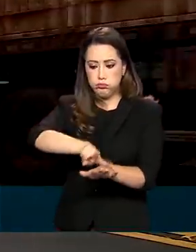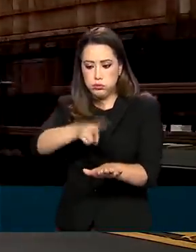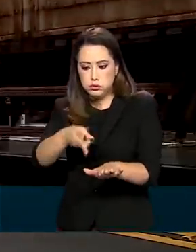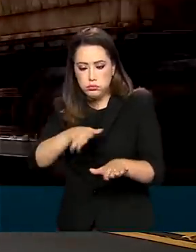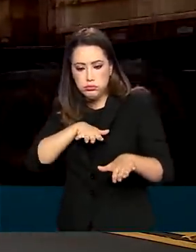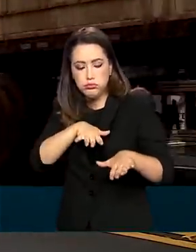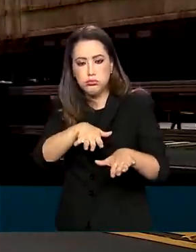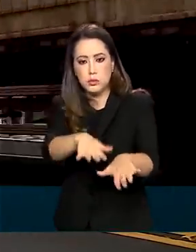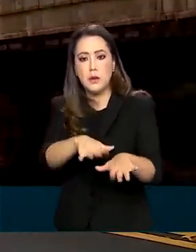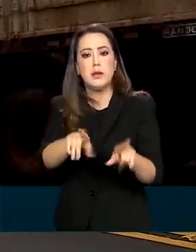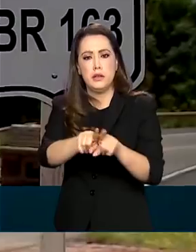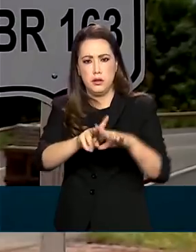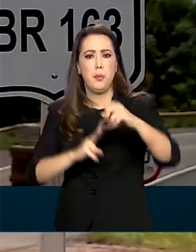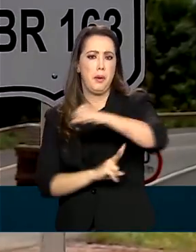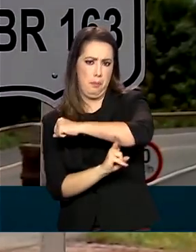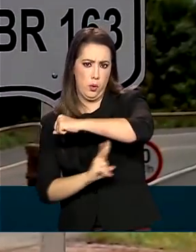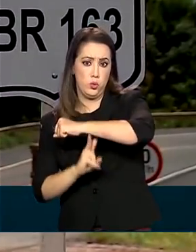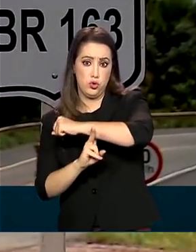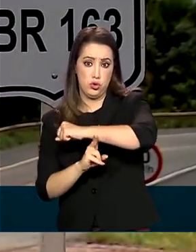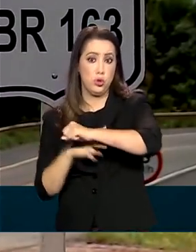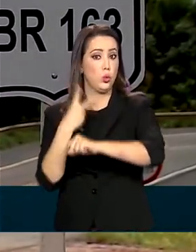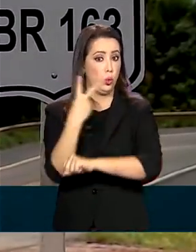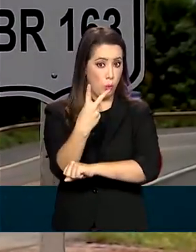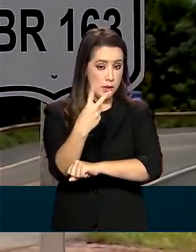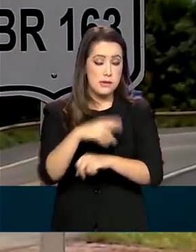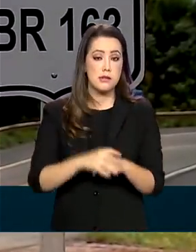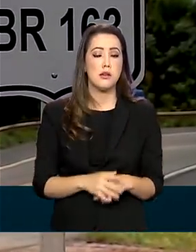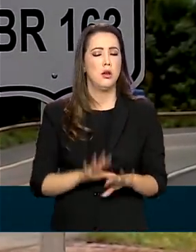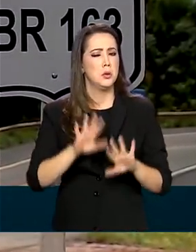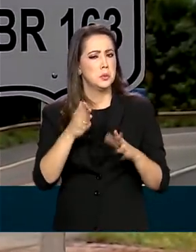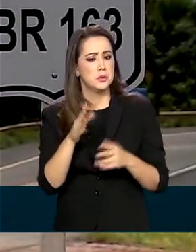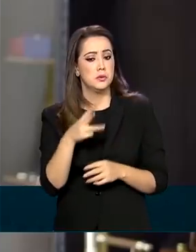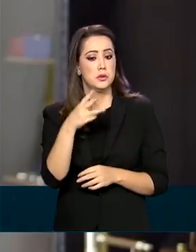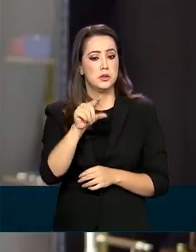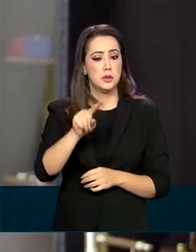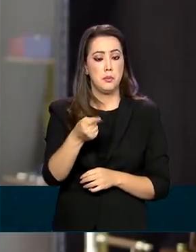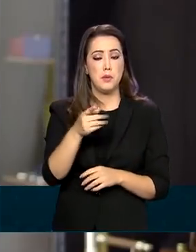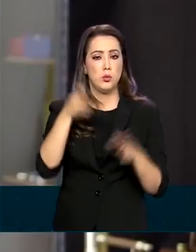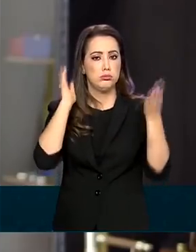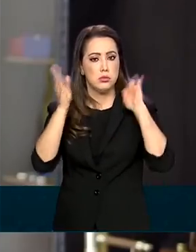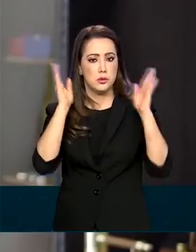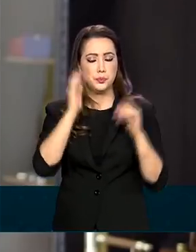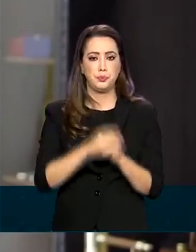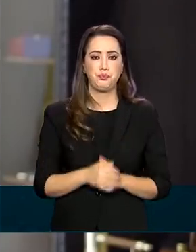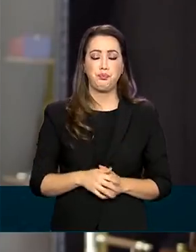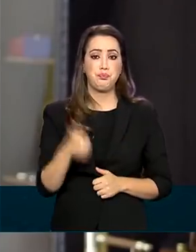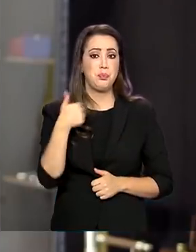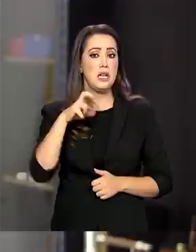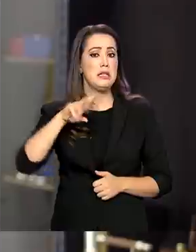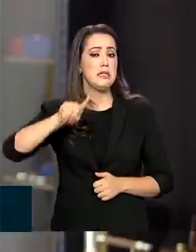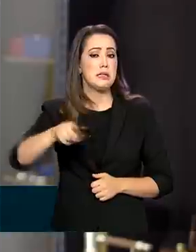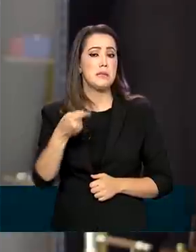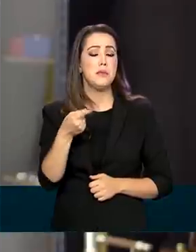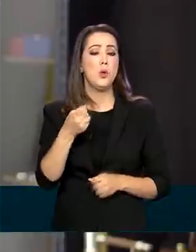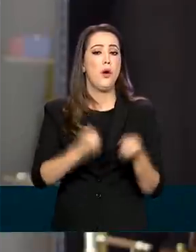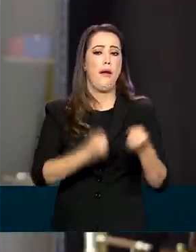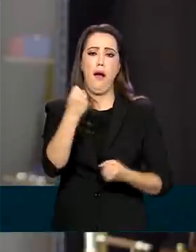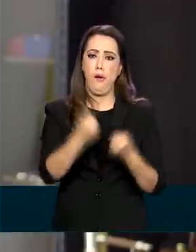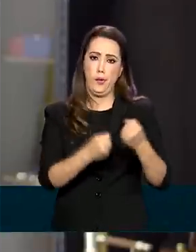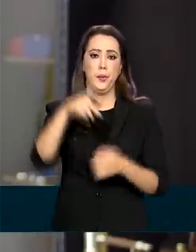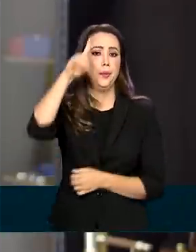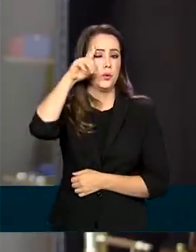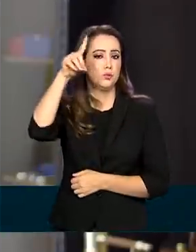por onde devem trafegar cerca de 15 mil veículos de carga por dia. São 15 mil veículos dia naquela região